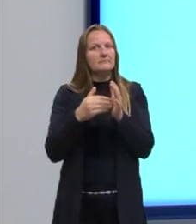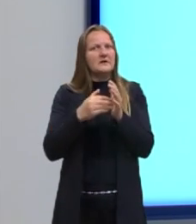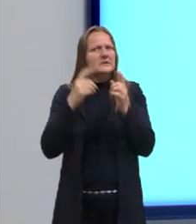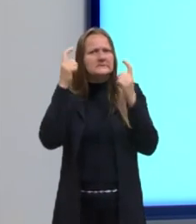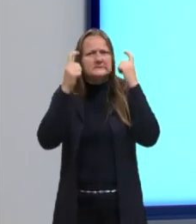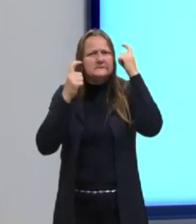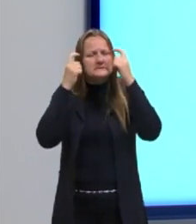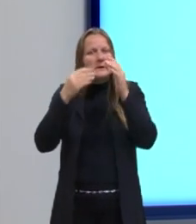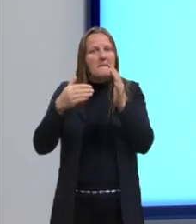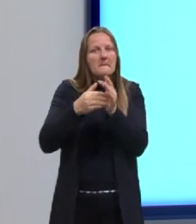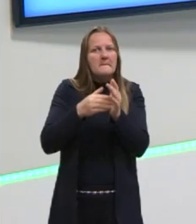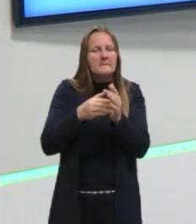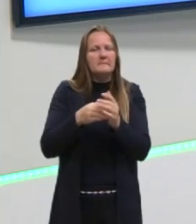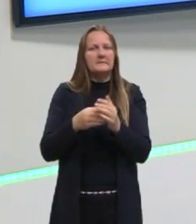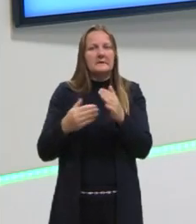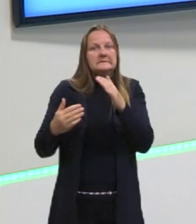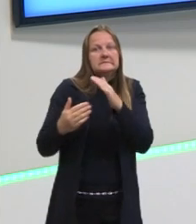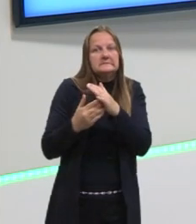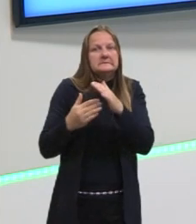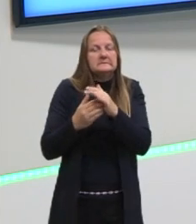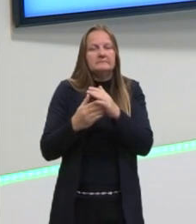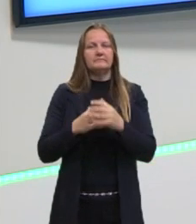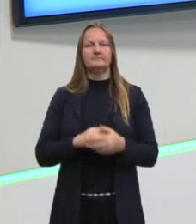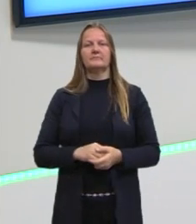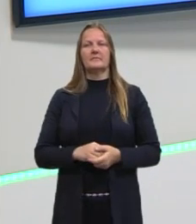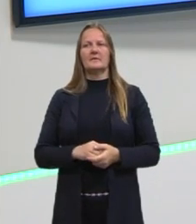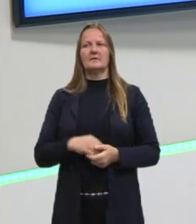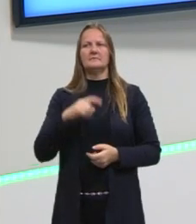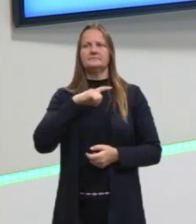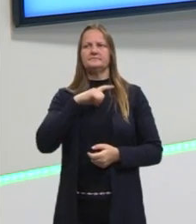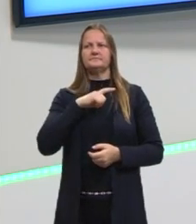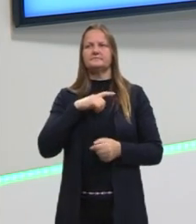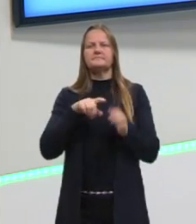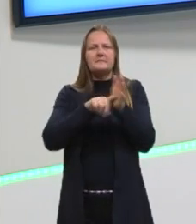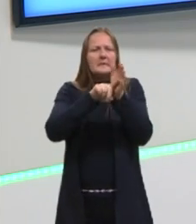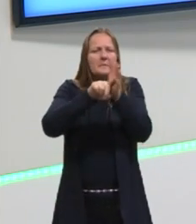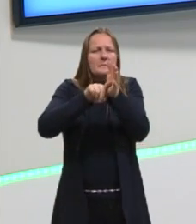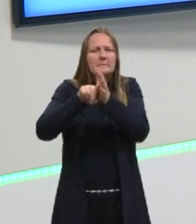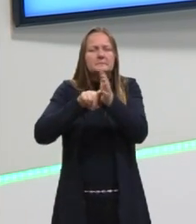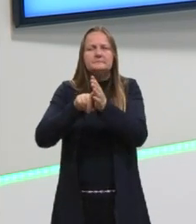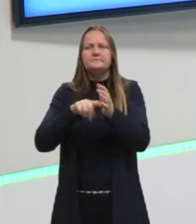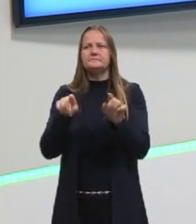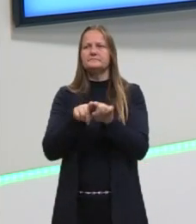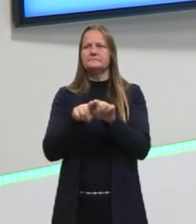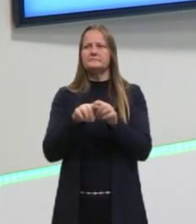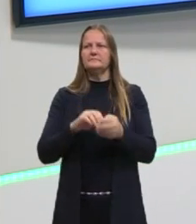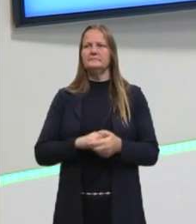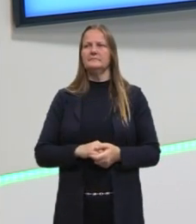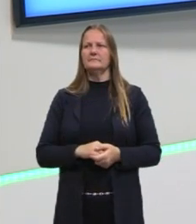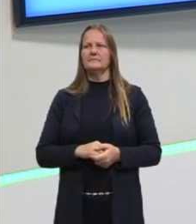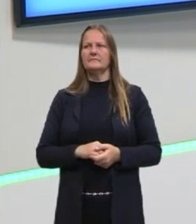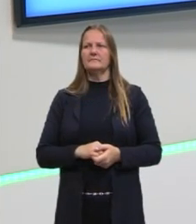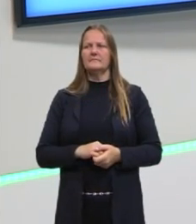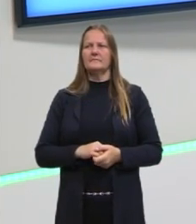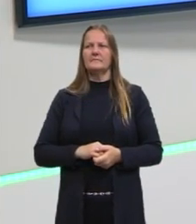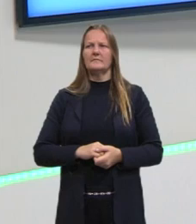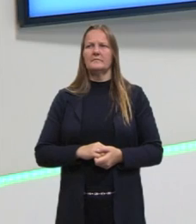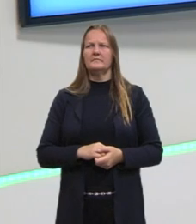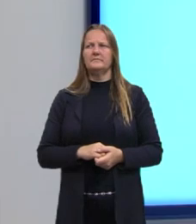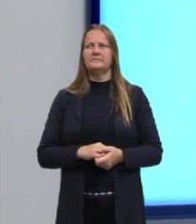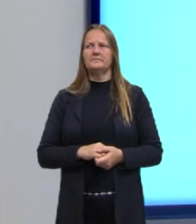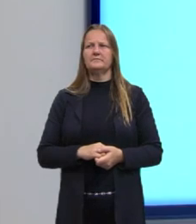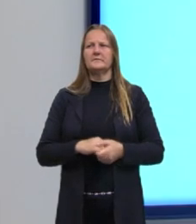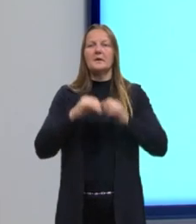como como se fala agora tem uma outra pesquisa do piercing e colaboradores que foi